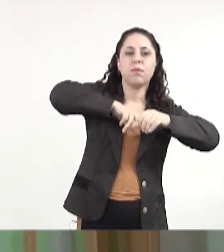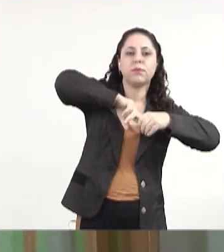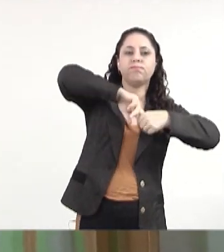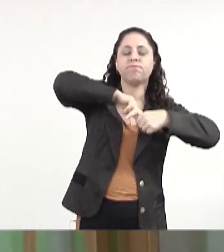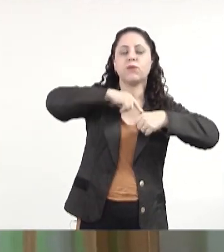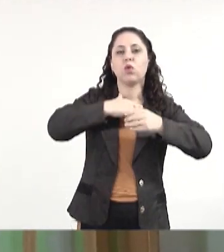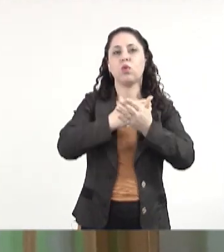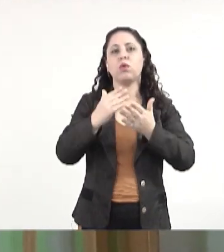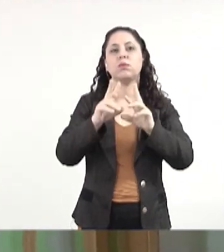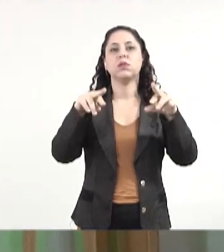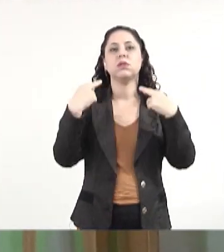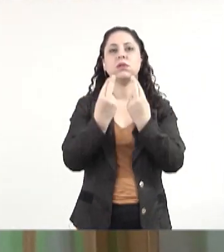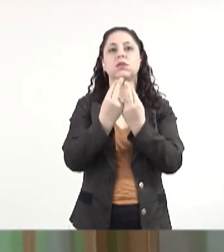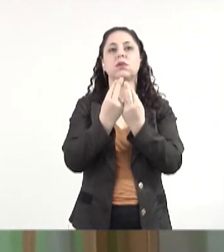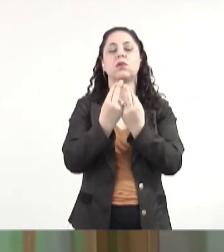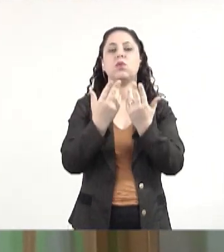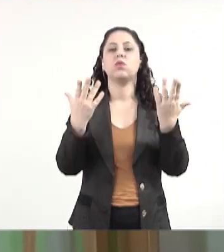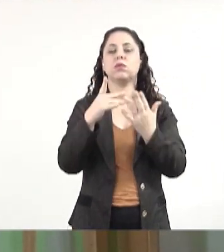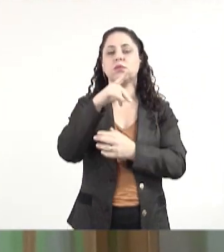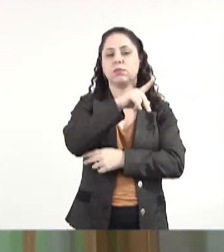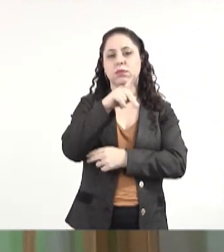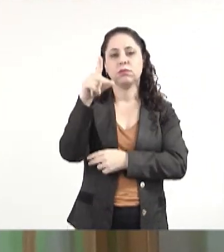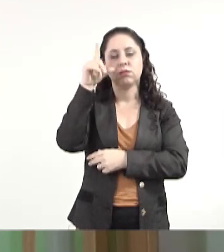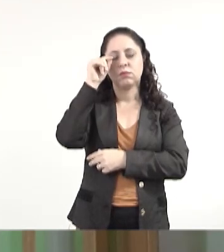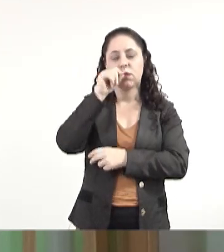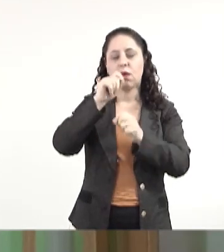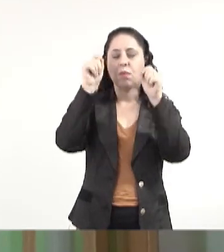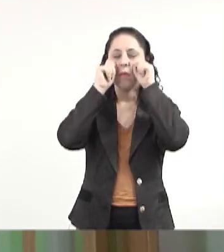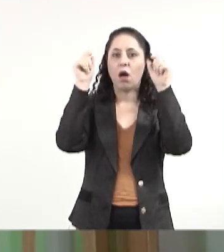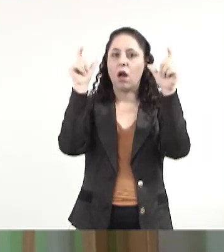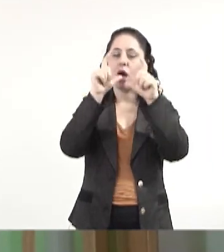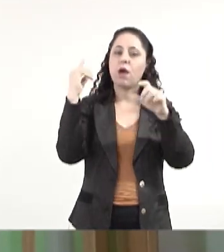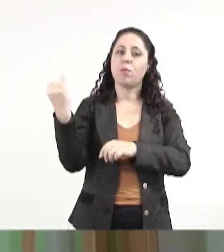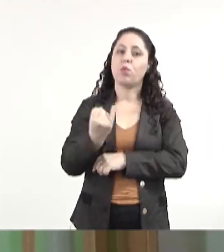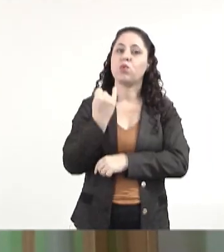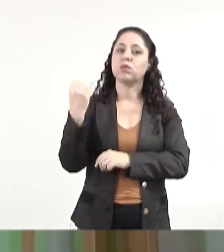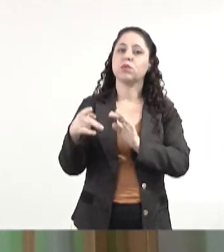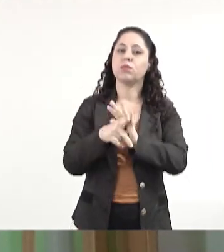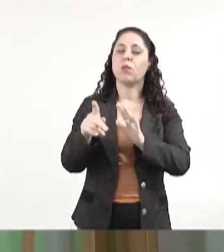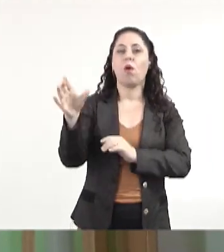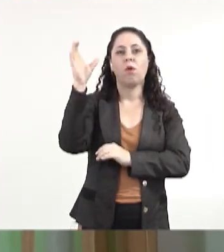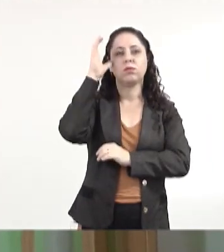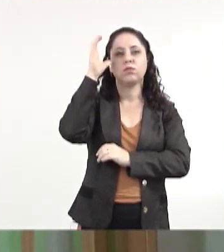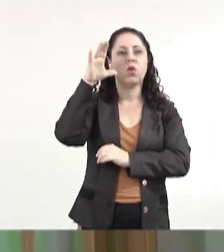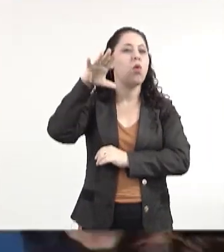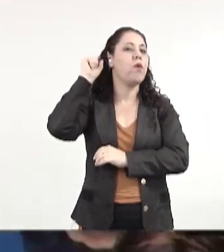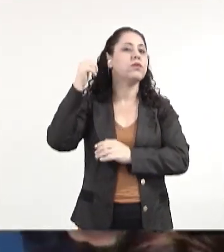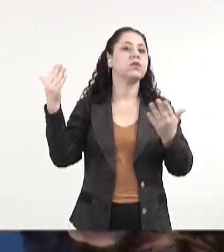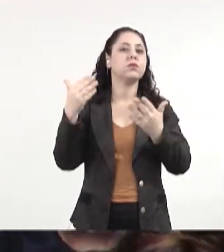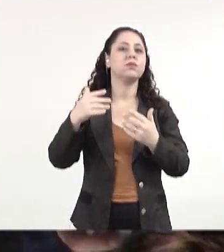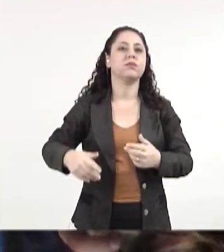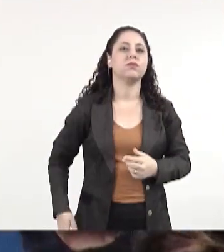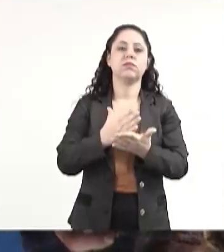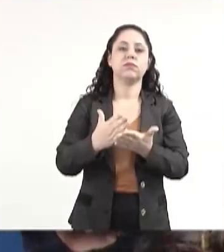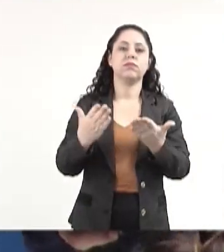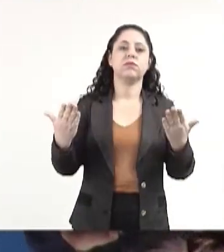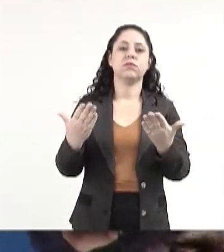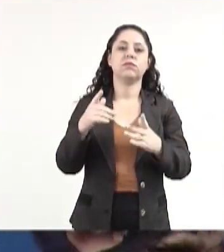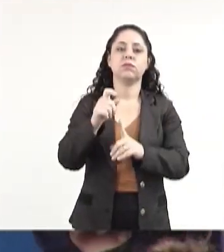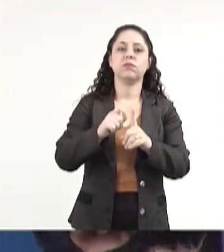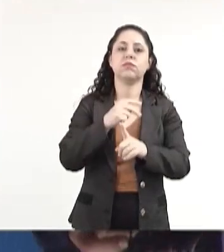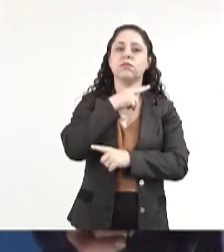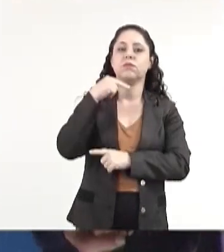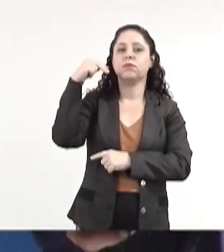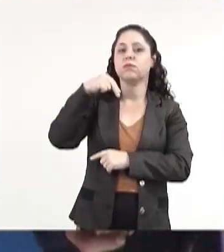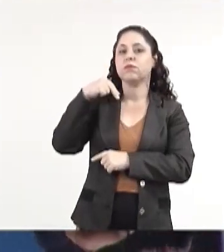no começo da sessão de hoje, o presidente Gerson Claro fez o alerta da importância da conscientização. Vamos ouvi-lo. Iniciamos nesse